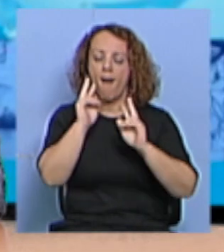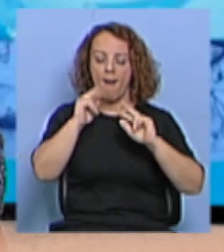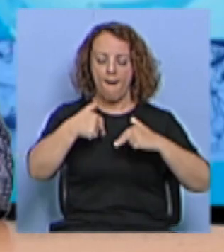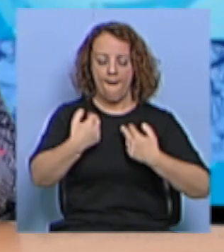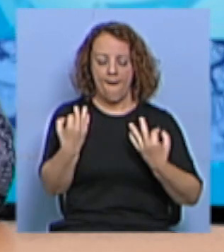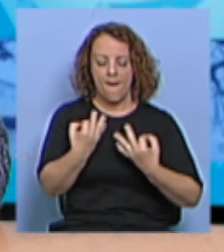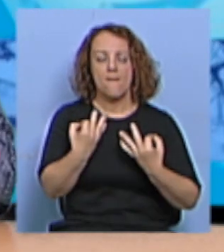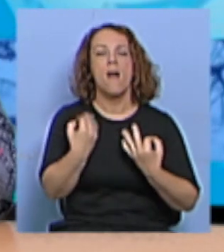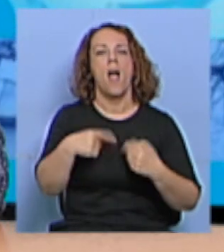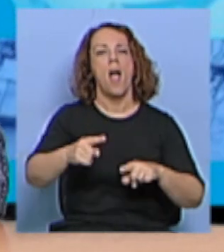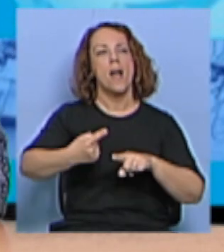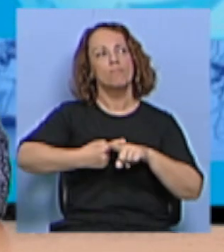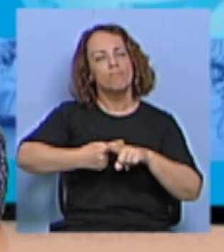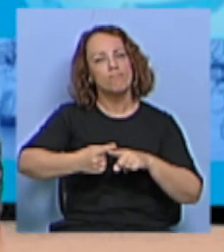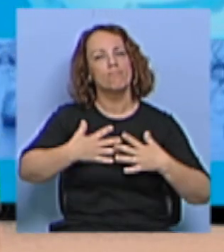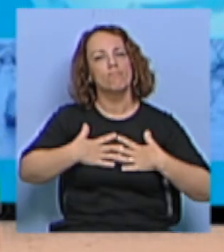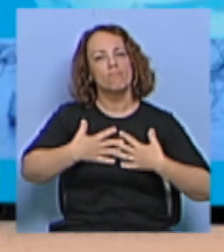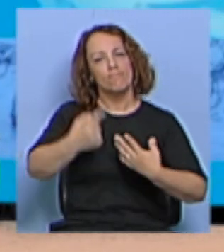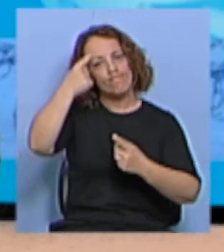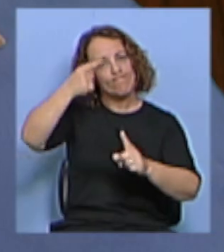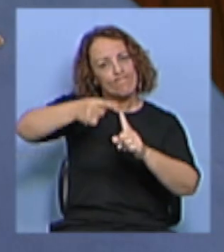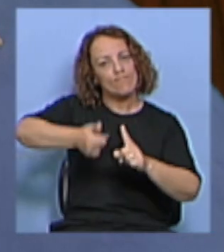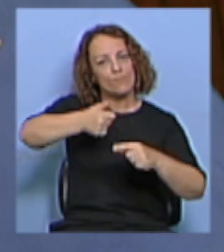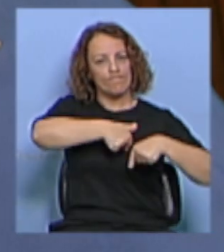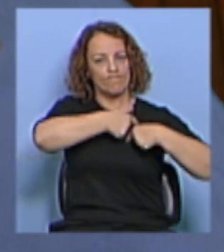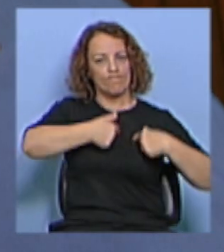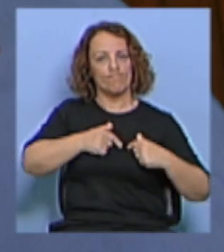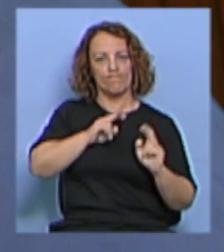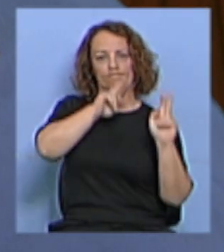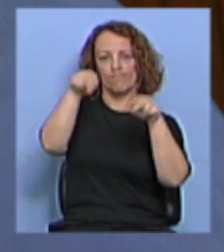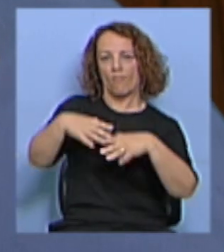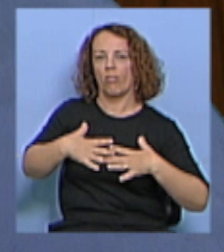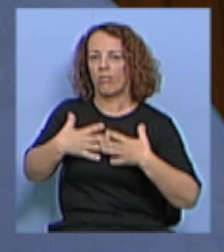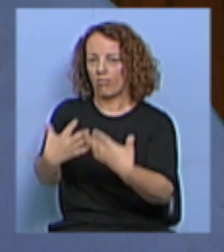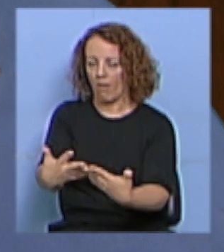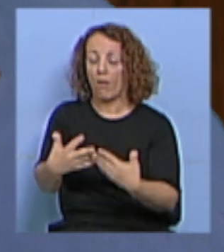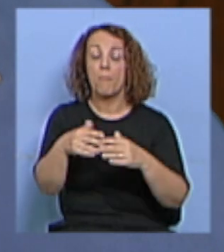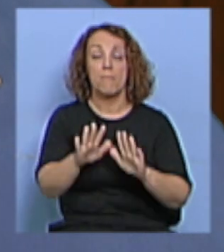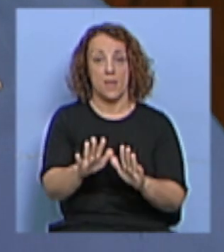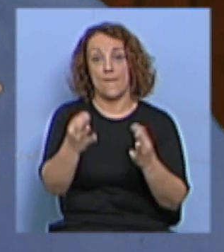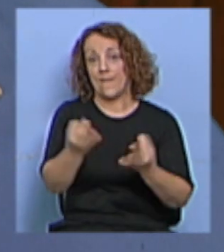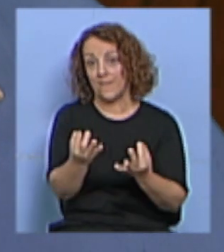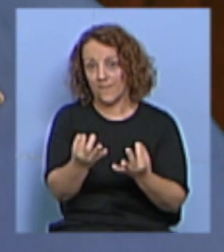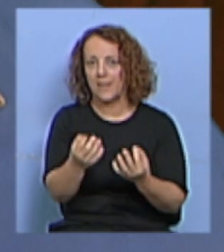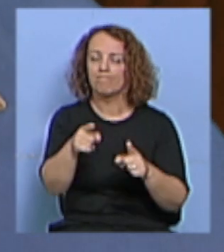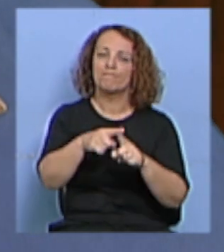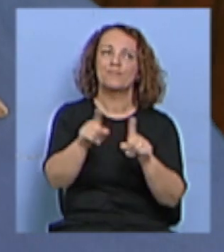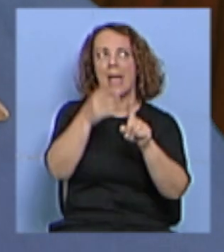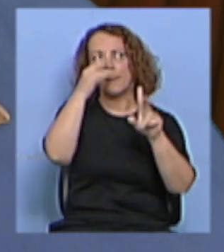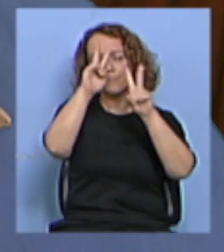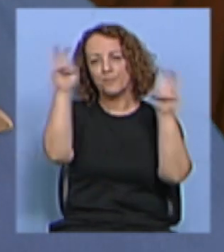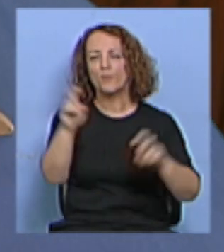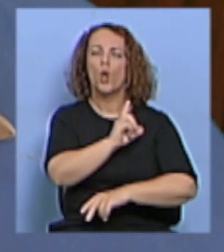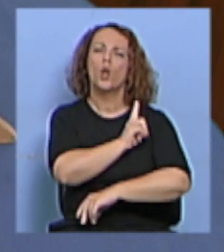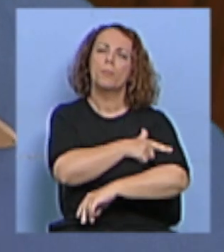facto generosa, altruísta, de dádiva. Sem fazer abstração dessa dimensão de soft skills, se quisermos, que